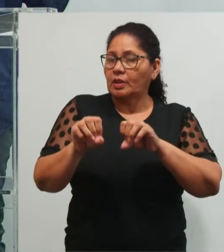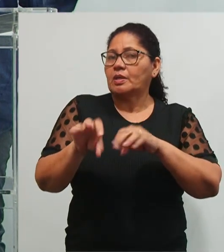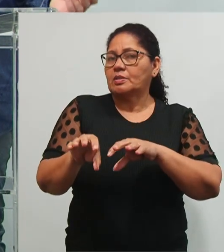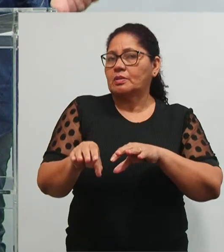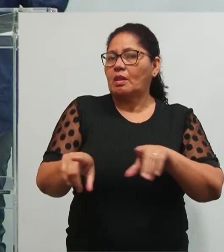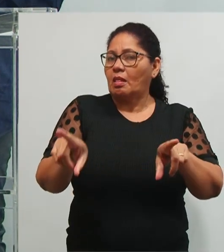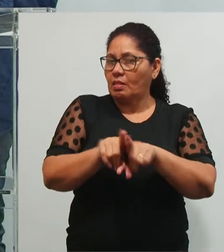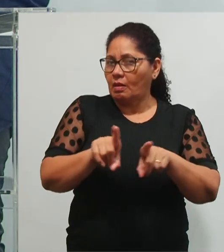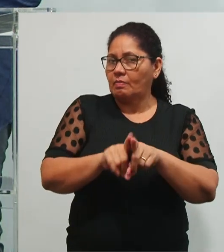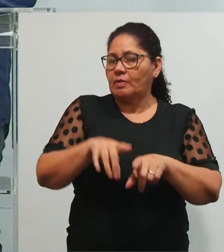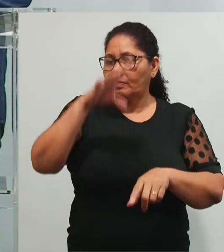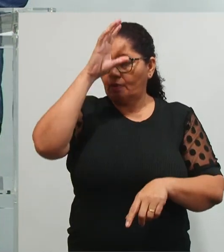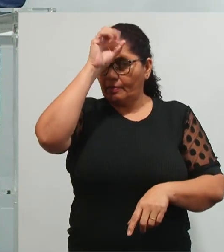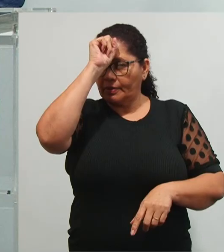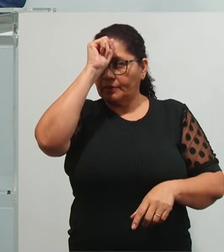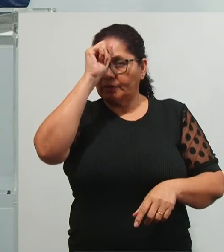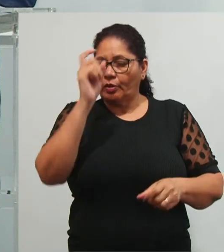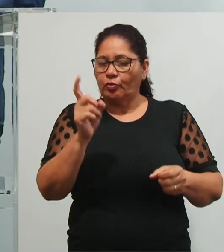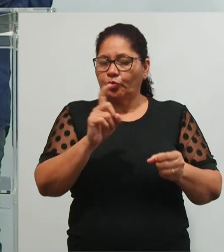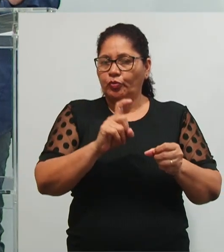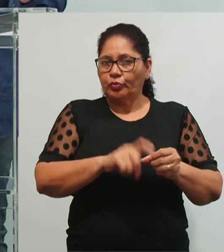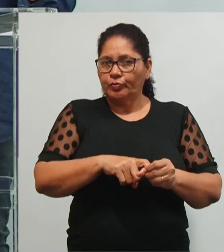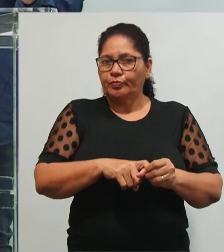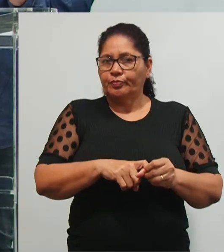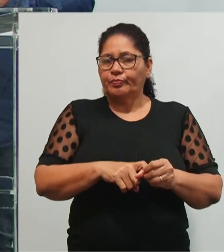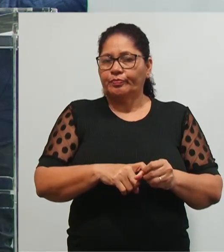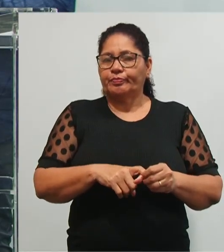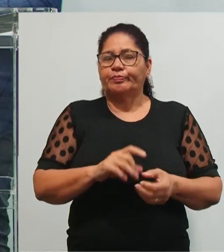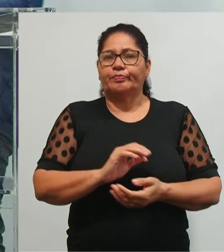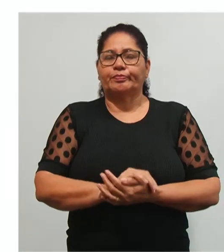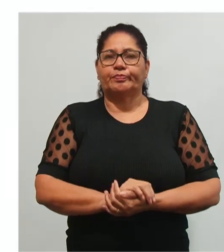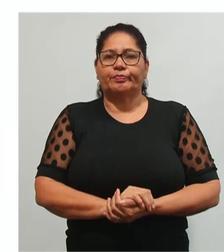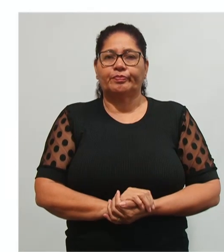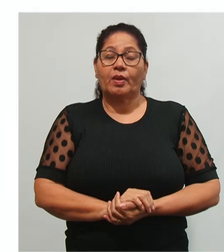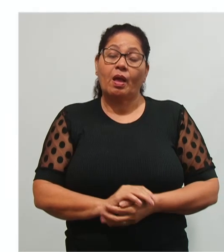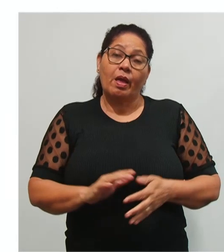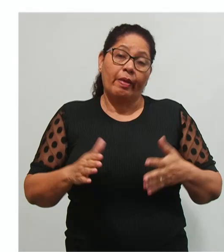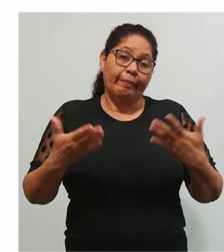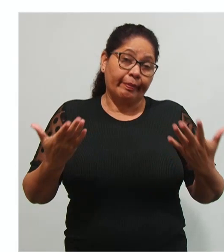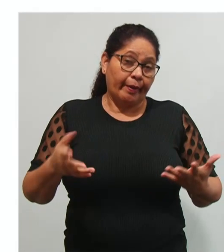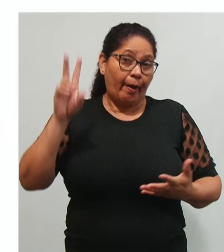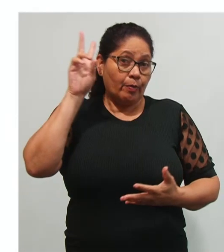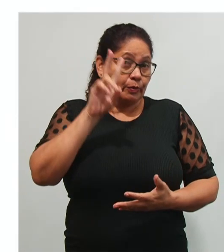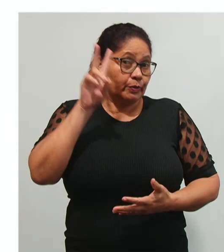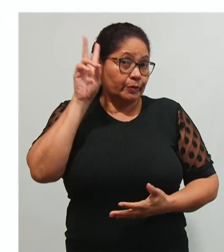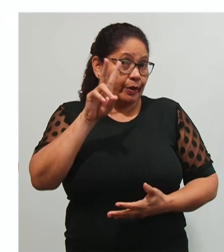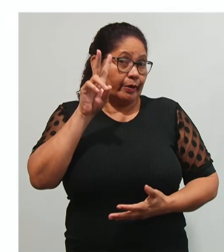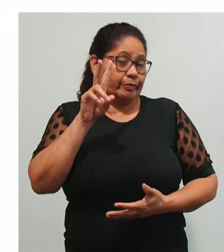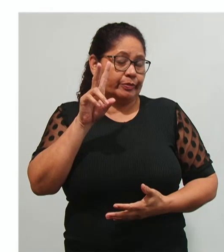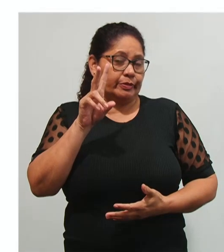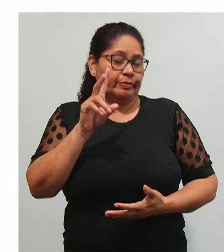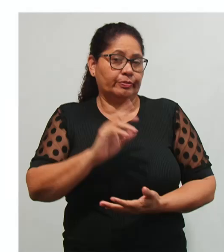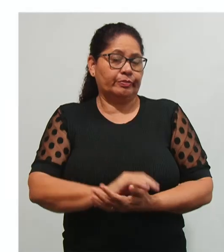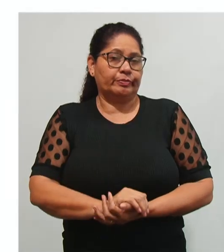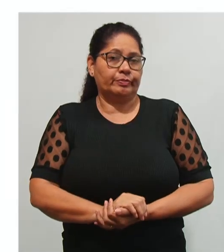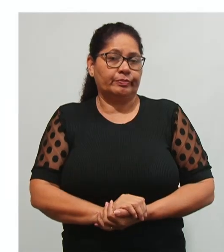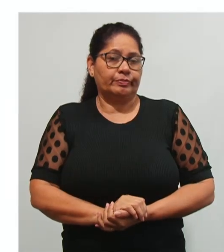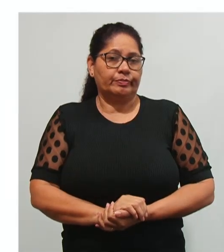e aprendem, como nós estamos fazendo aqui, voltado para o campo de públicas. Então lembre-se desse